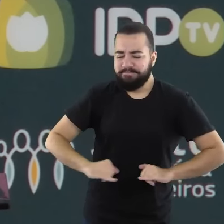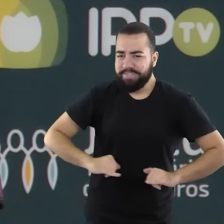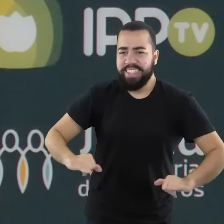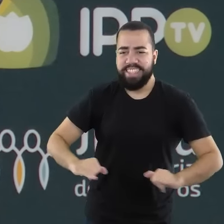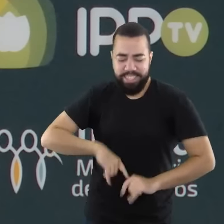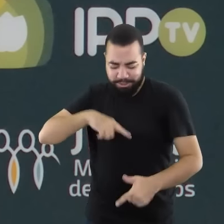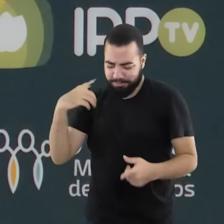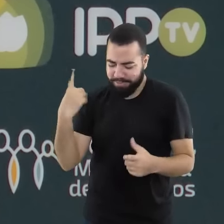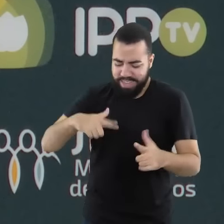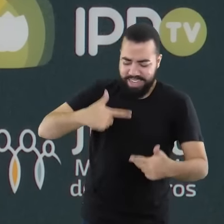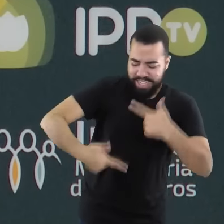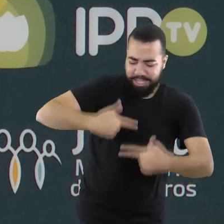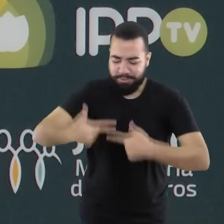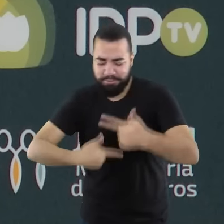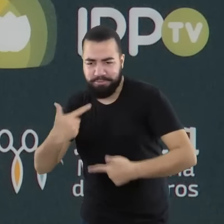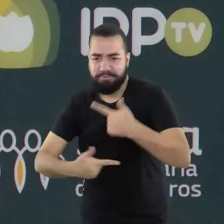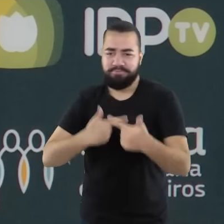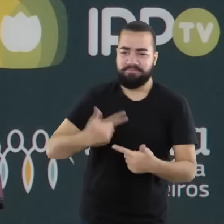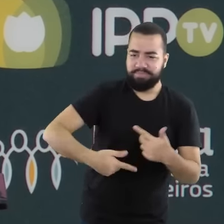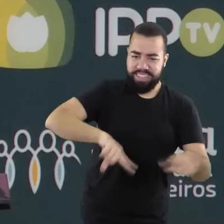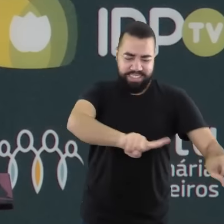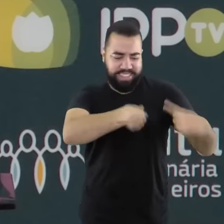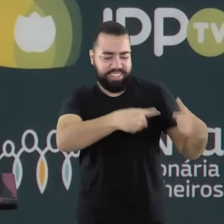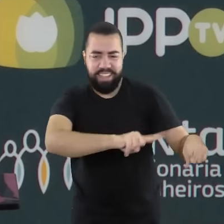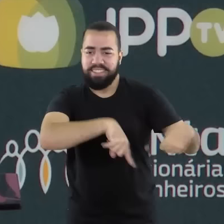lutas, de tentações, de provações.